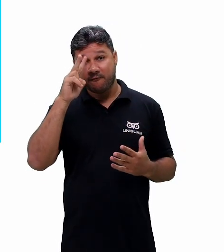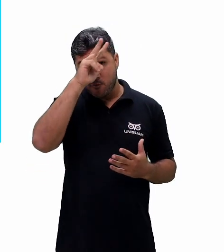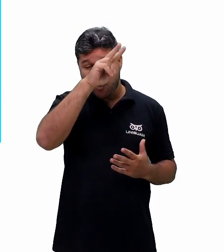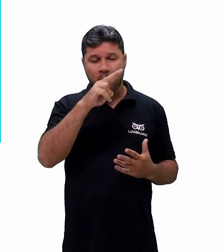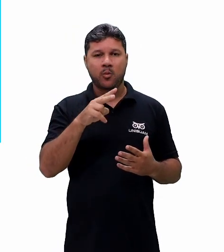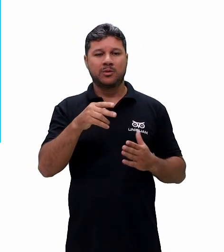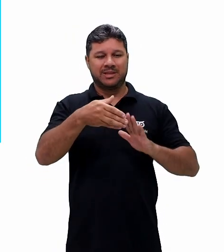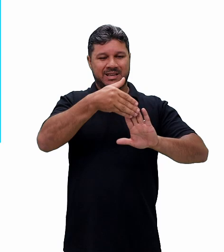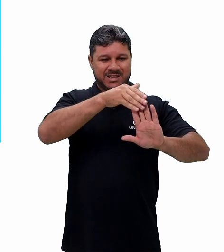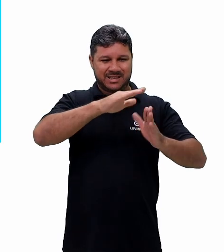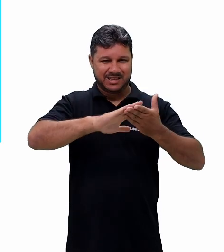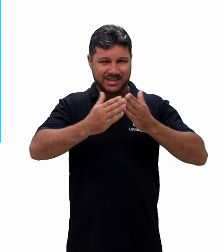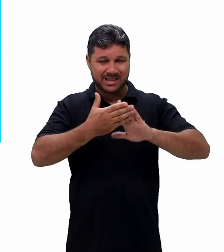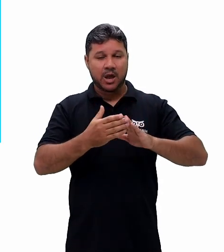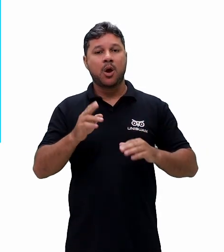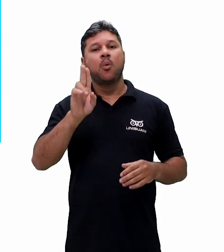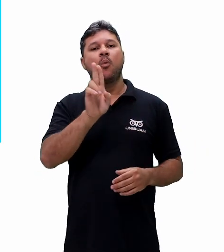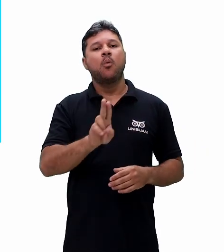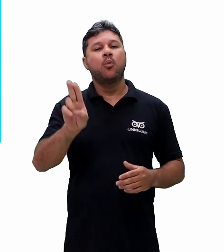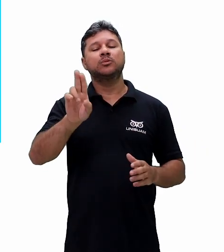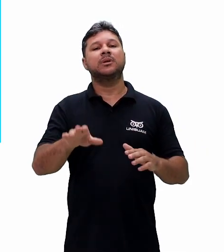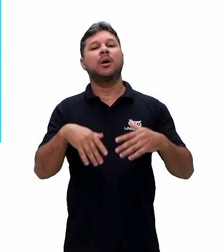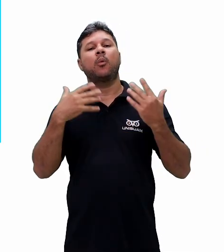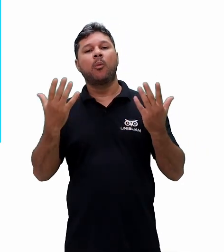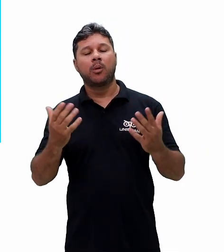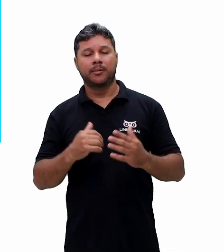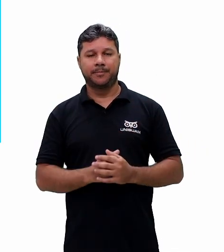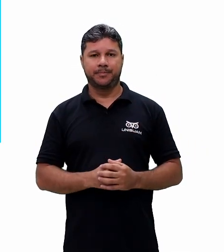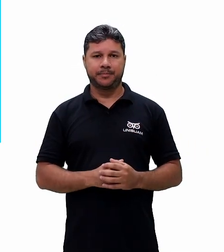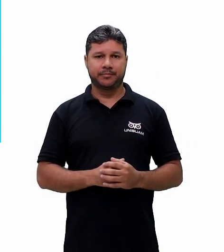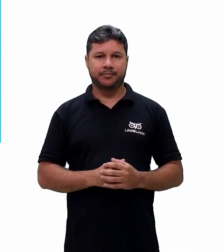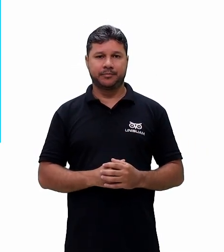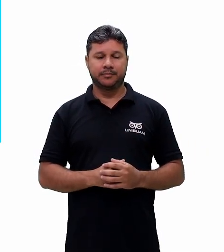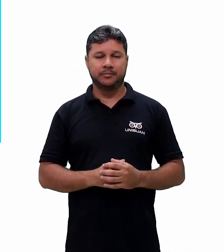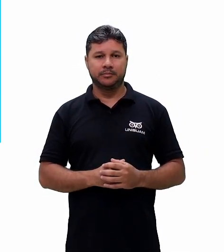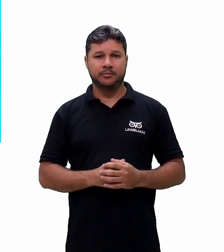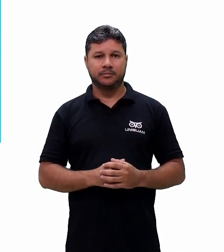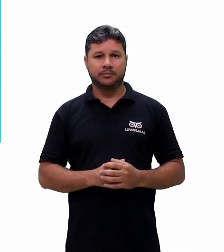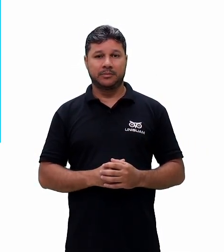qual a intensidade do exercício de alongamento que eu vou utilizar?